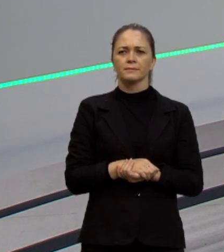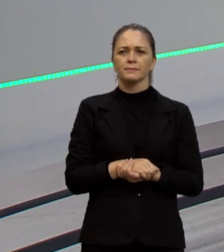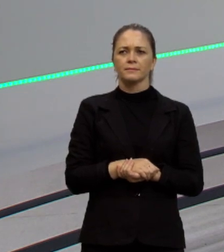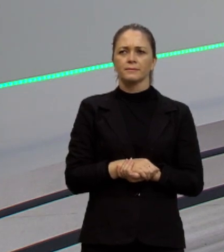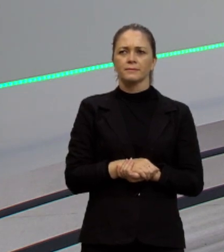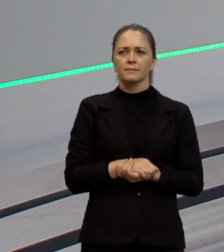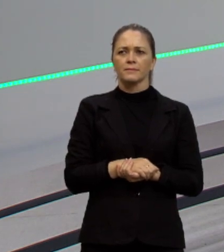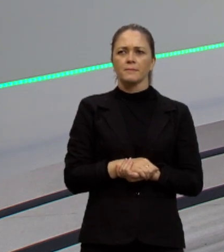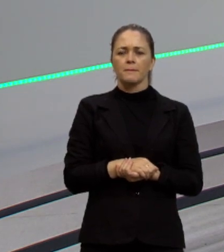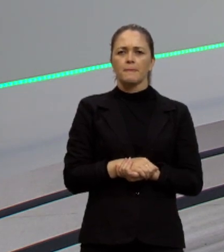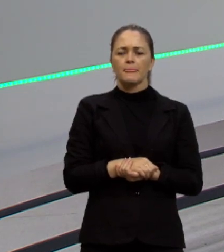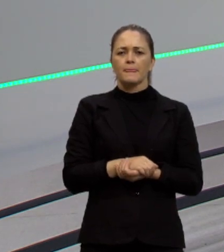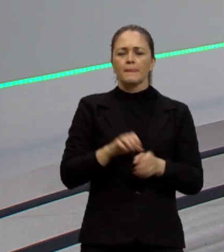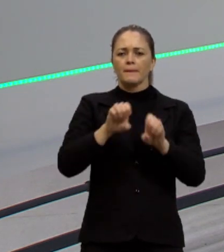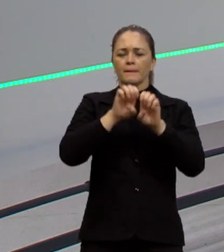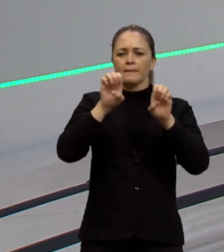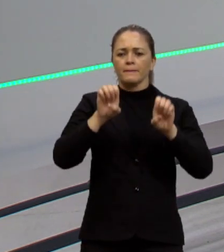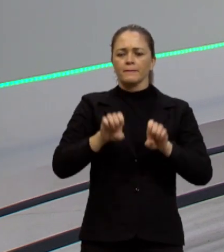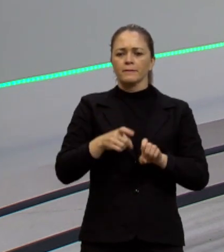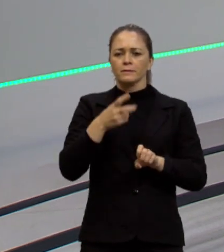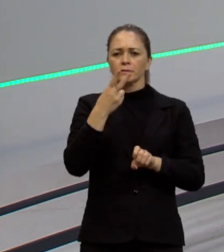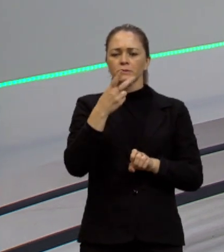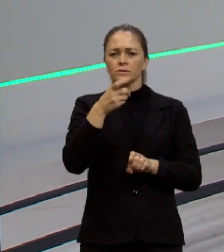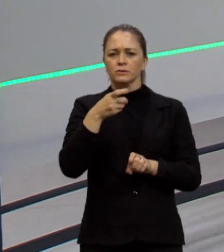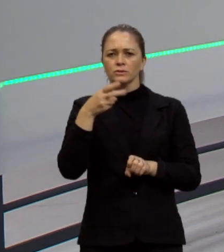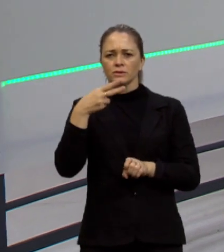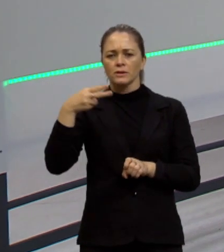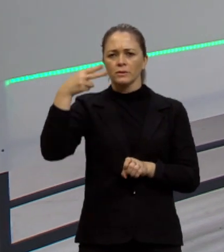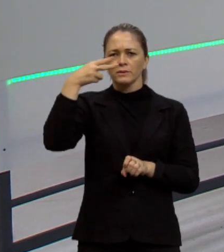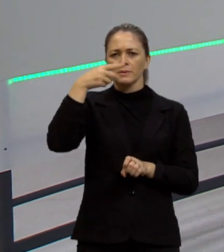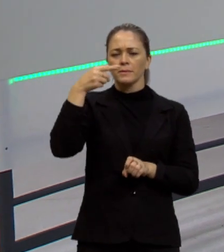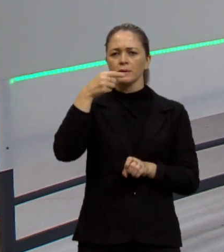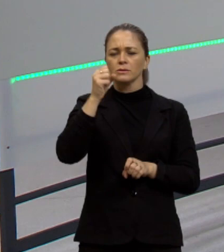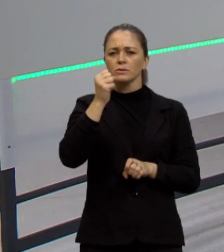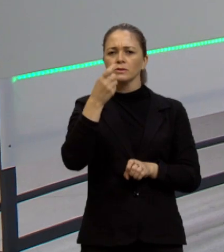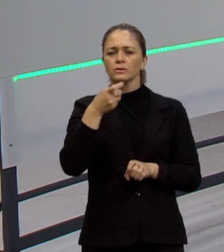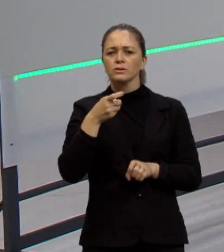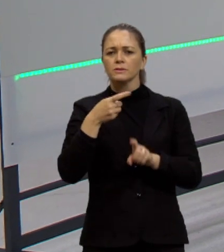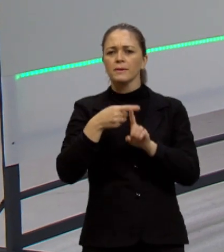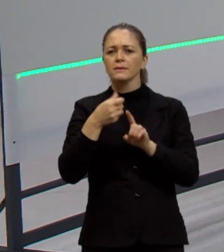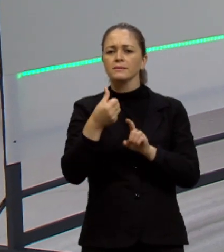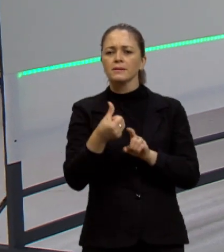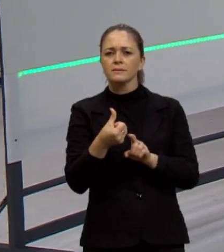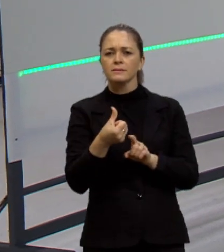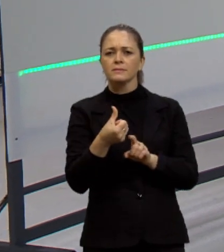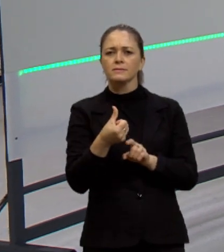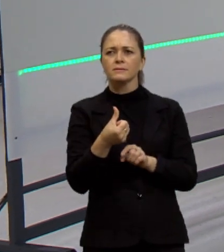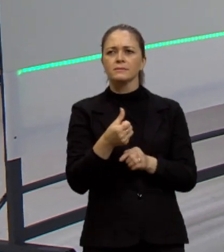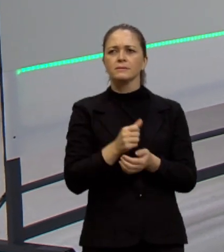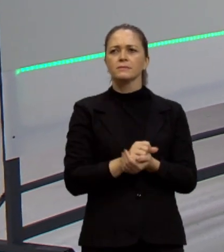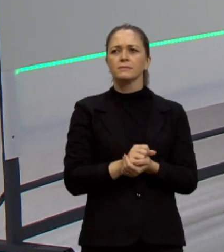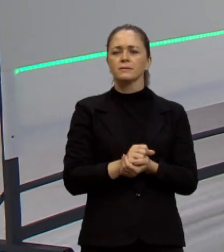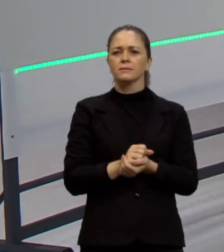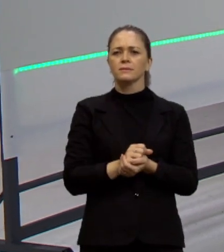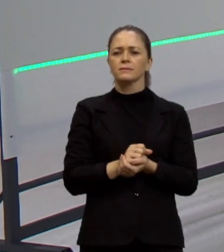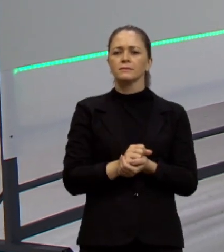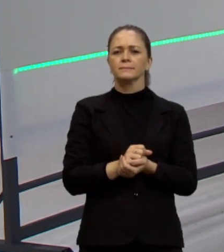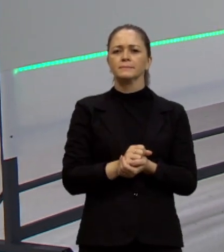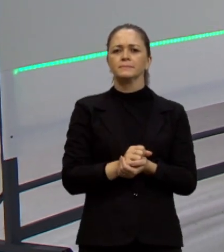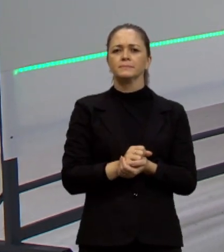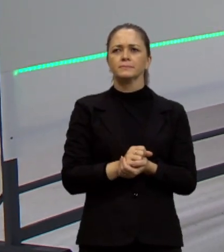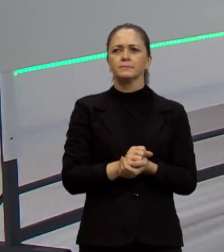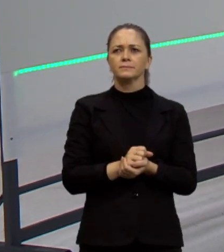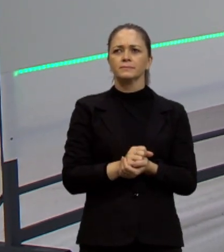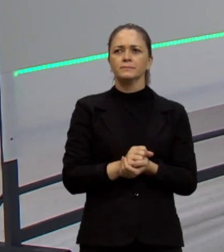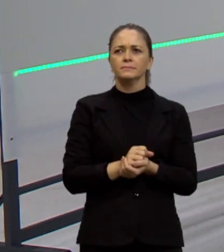Agora, o que eu tenho da equação é 2x ao quadrado menos 8x mais 6. O que que eu posso fazer?